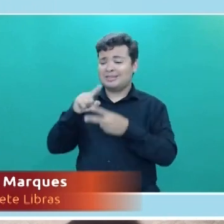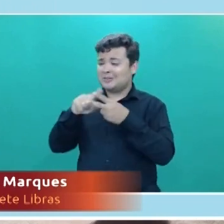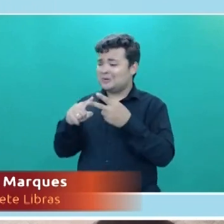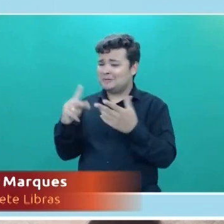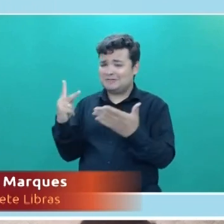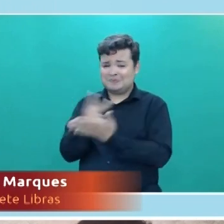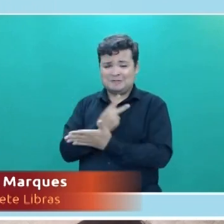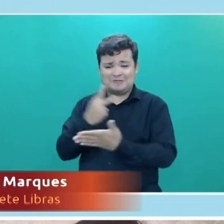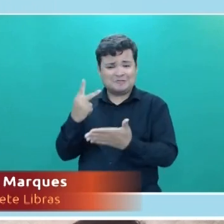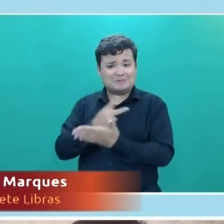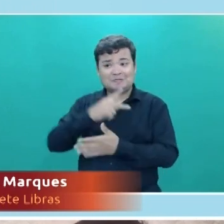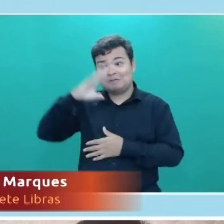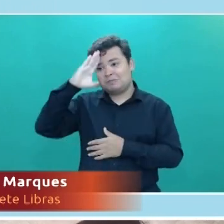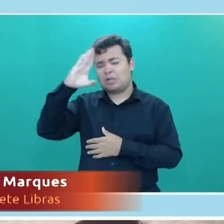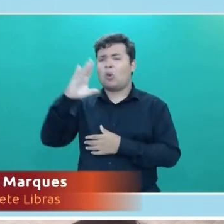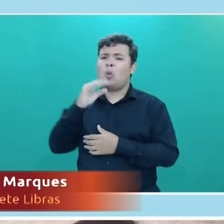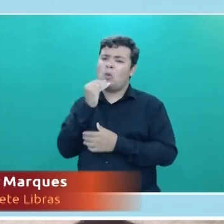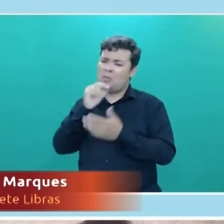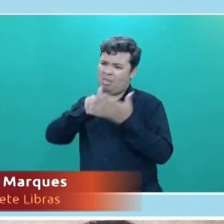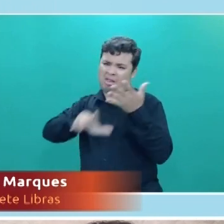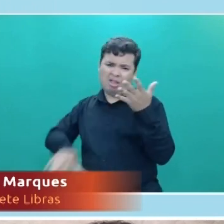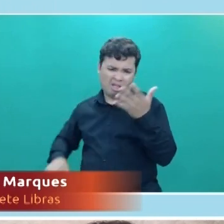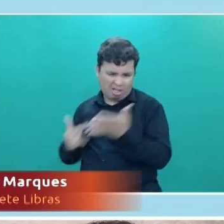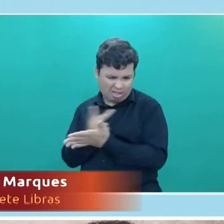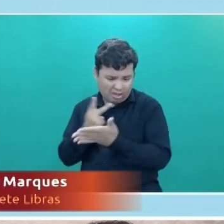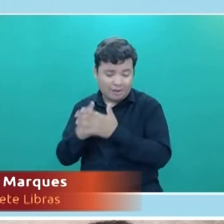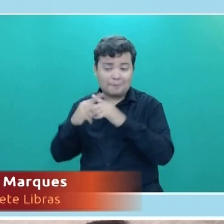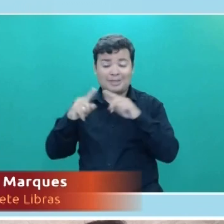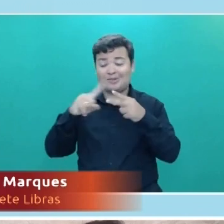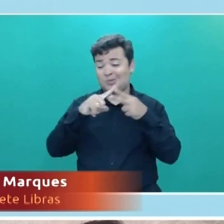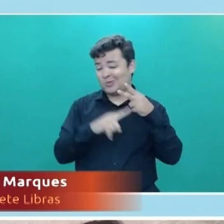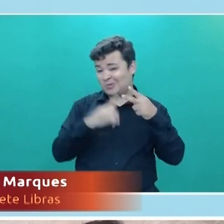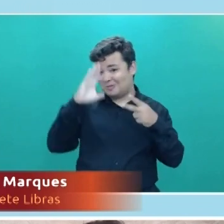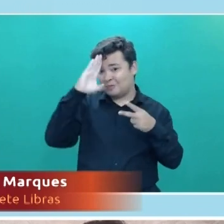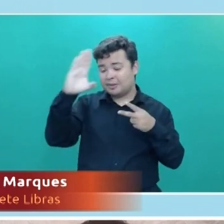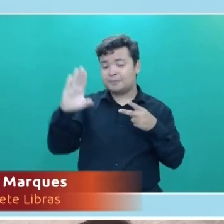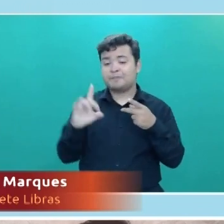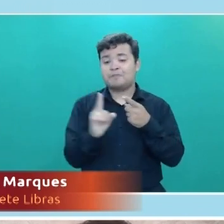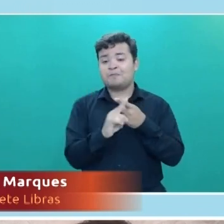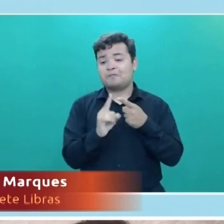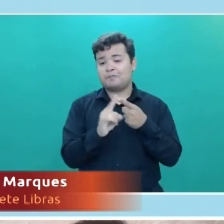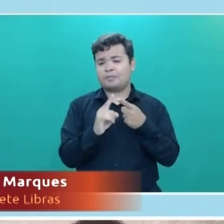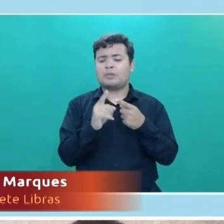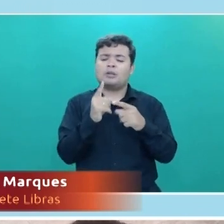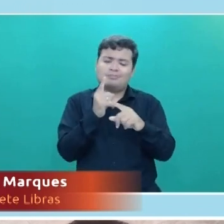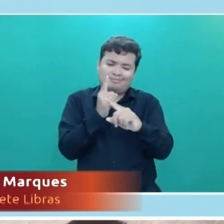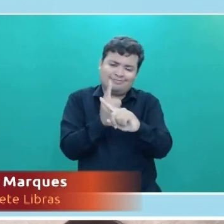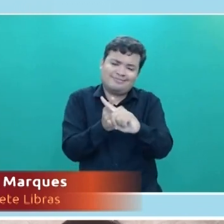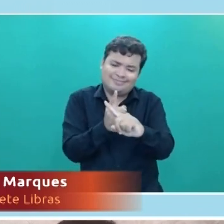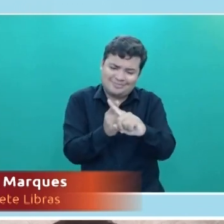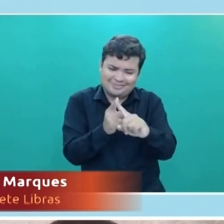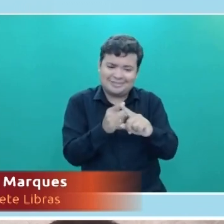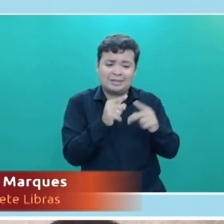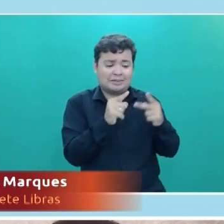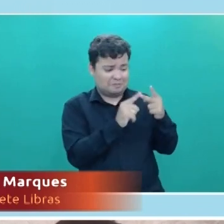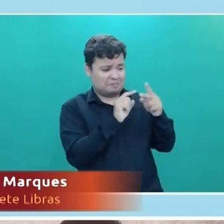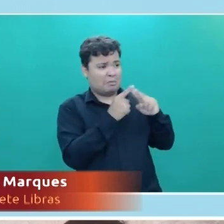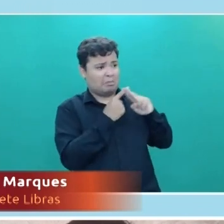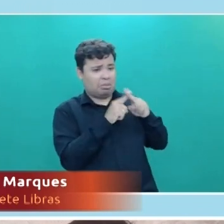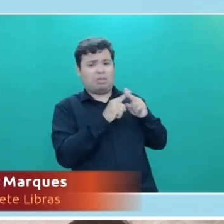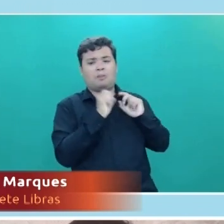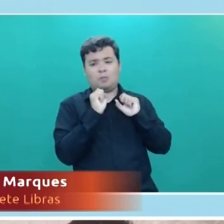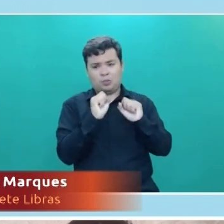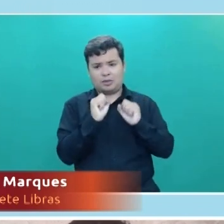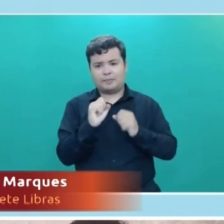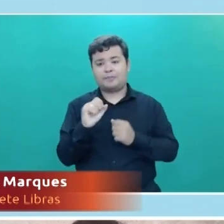além de vários outros, né, mas dois principais. Eu acho que o primeiro deles, porque tem Michele me corrija se eu estiver enganado, mas os